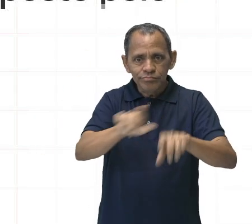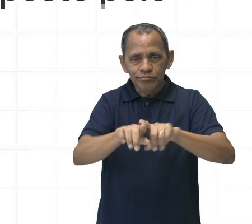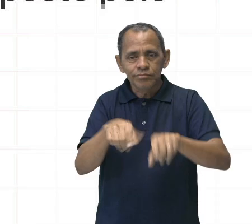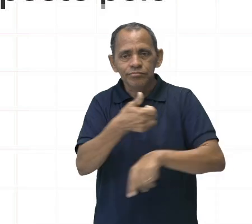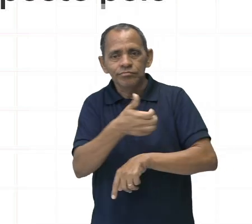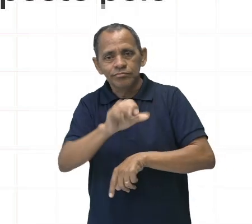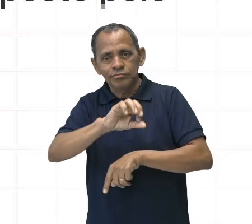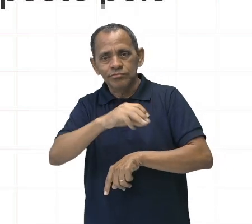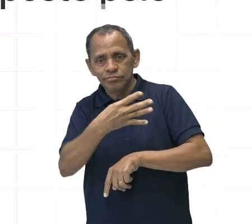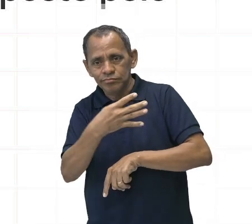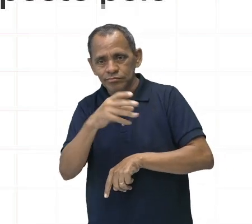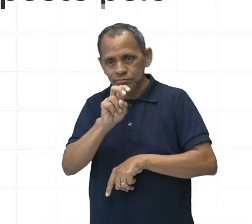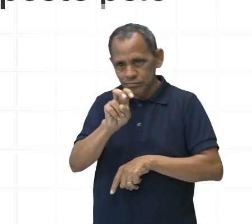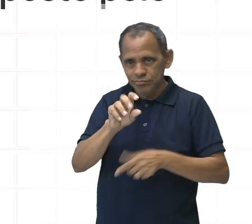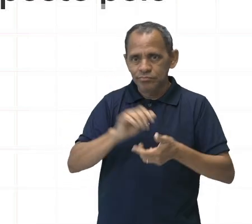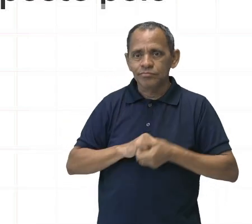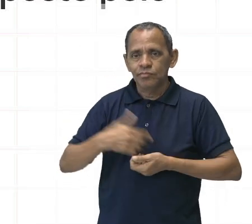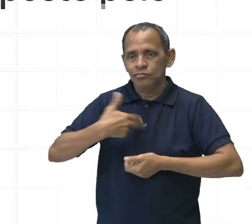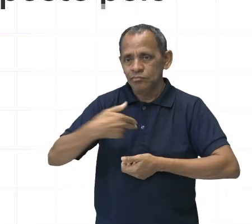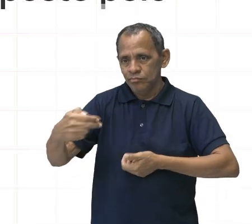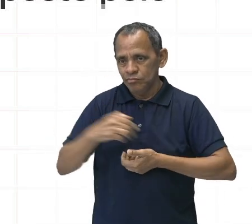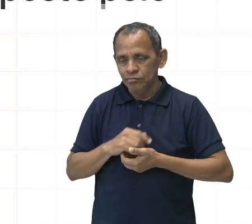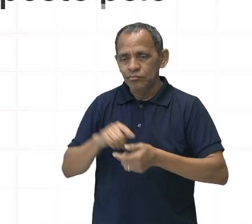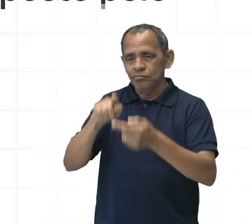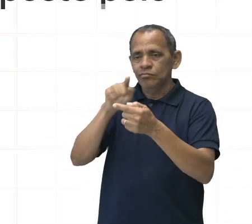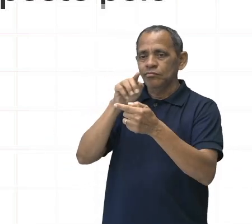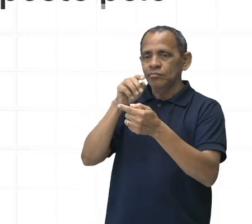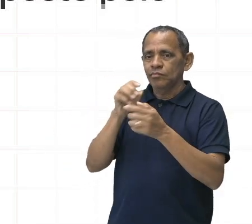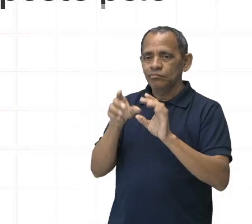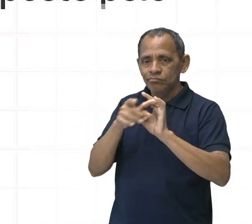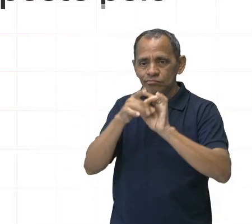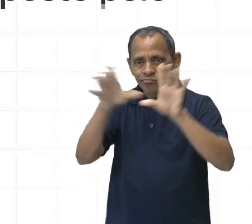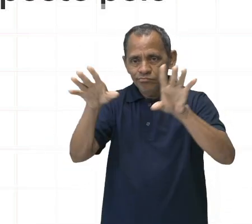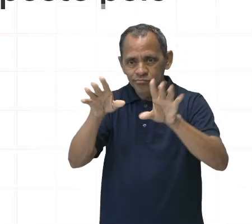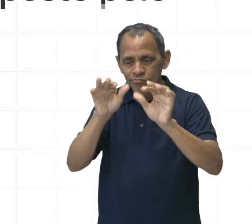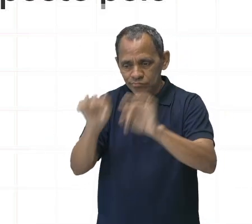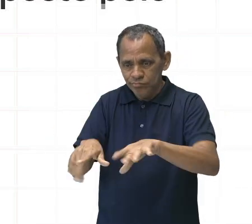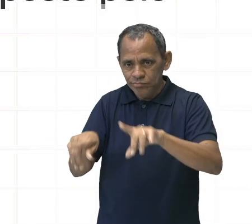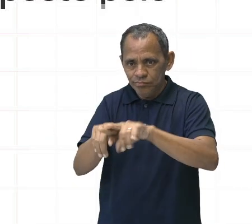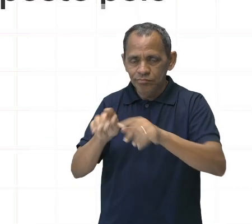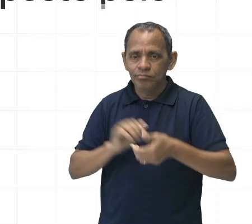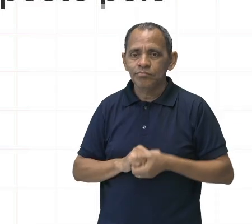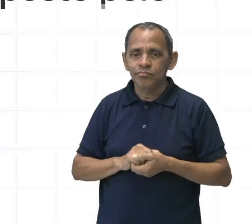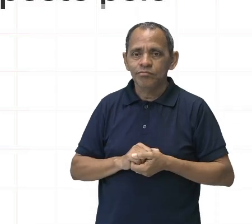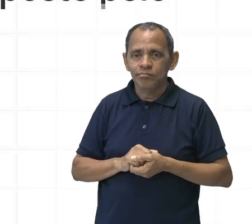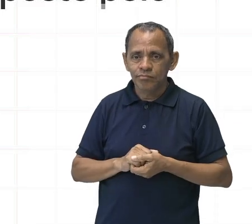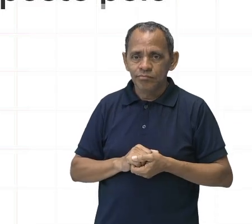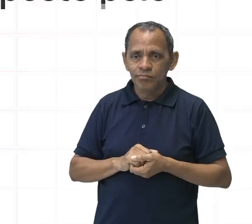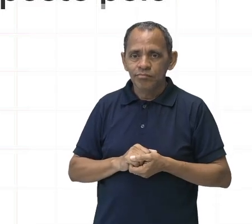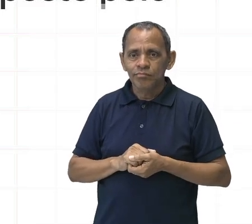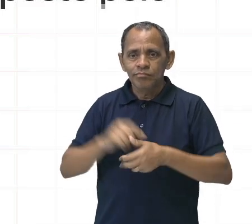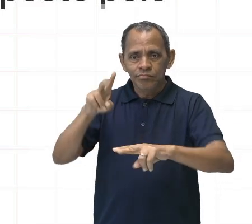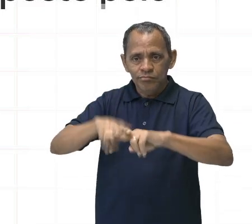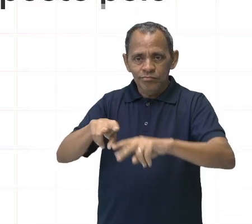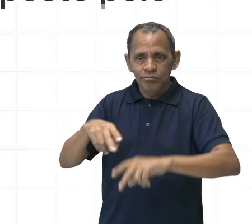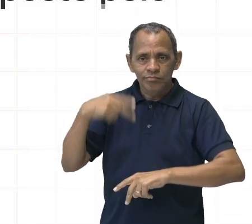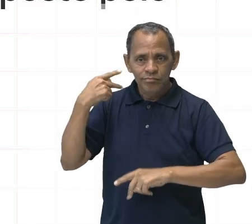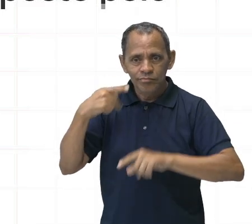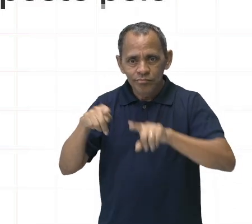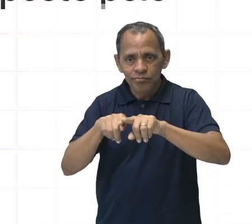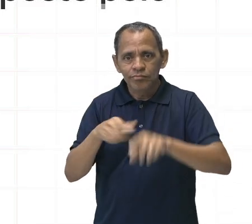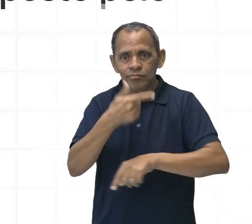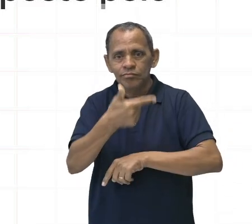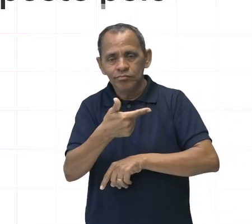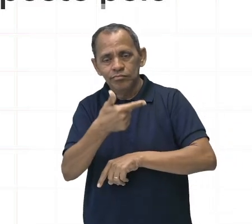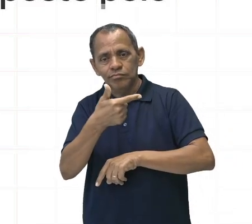à pressão, Getúlio pôs fim à censura da imprensa e iniciou presos políticos. Em 29 de outubro, Getúlio Vargas